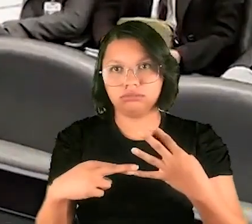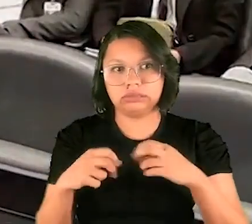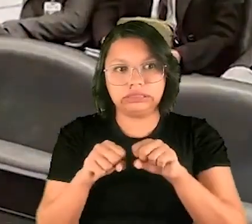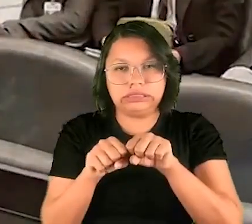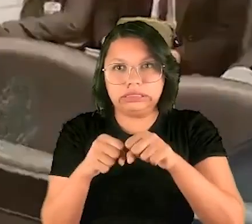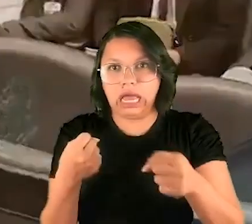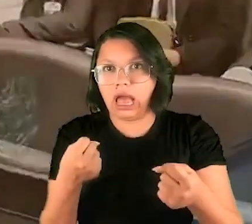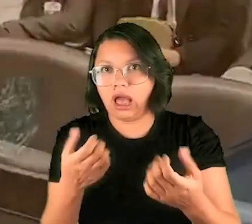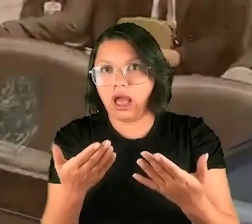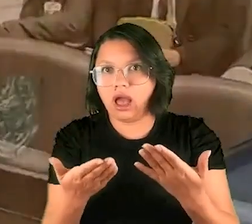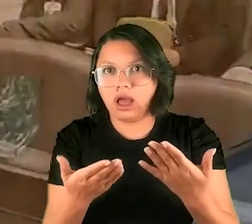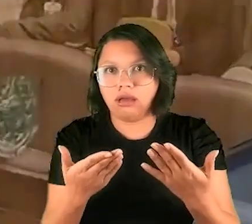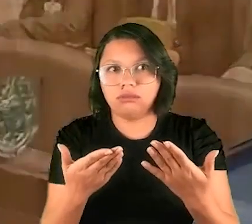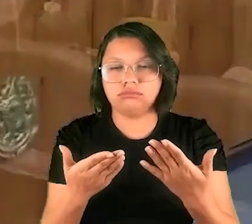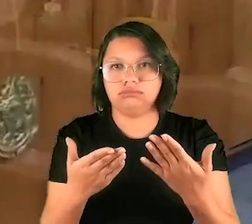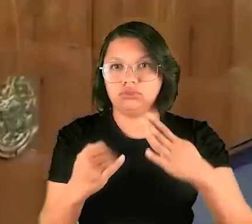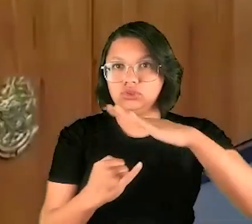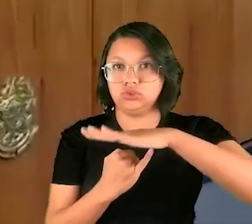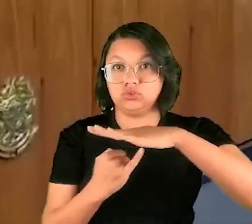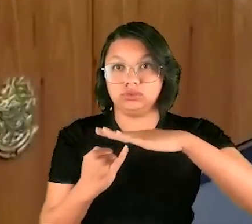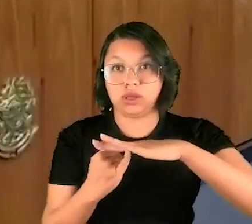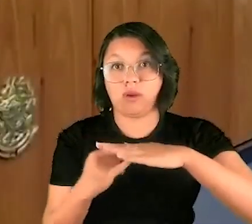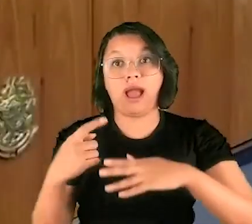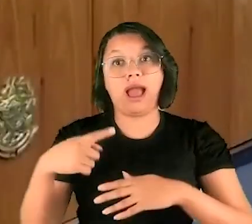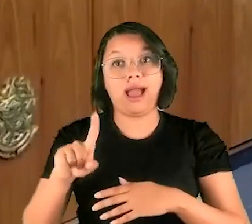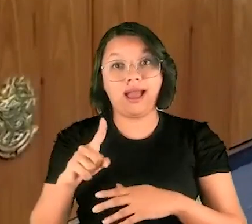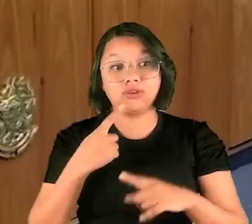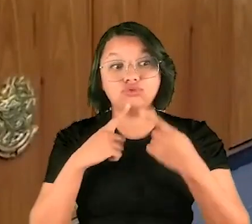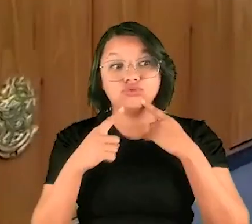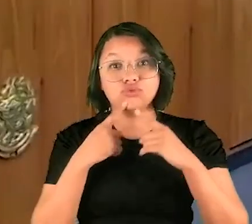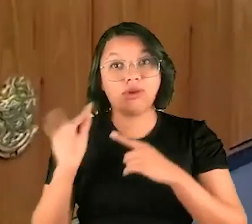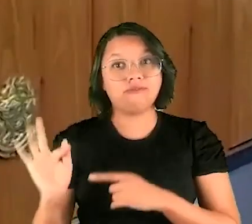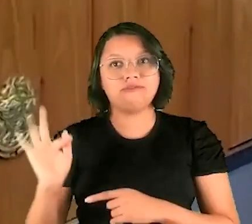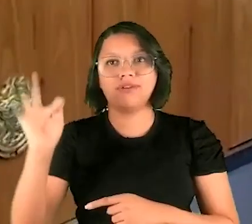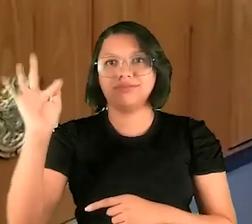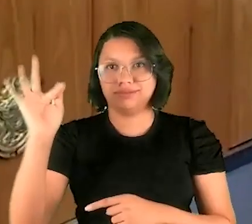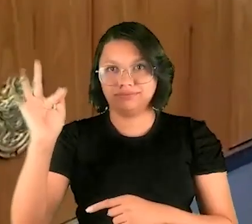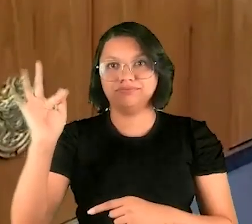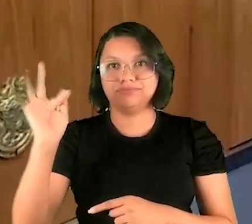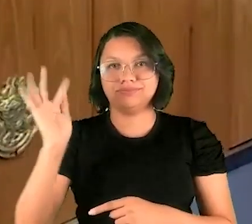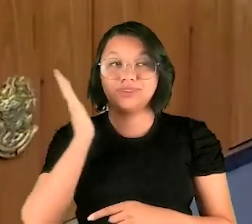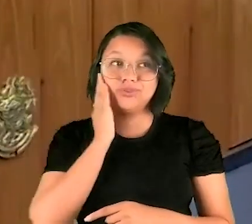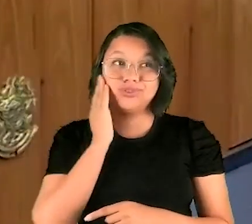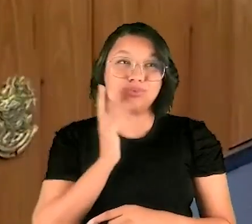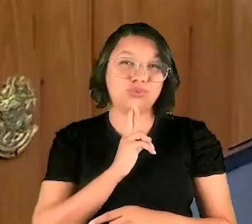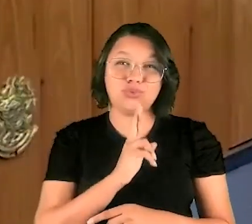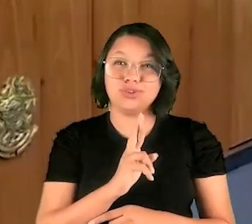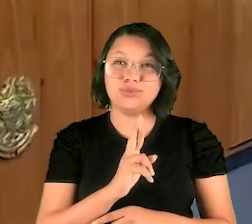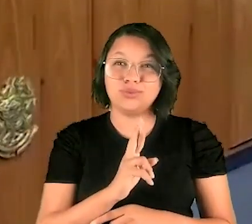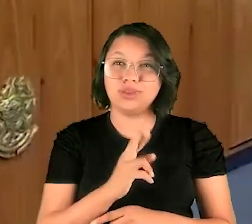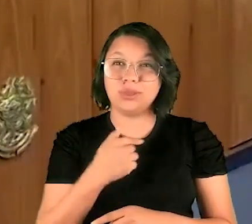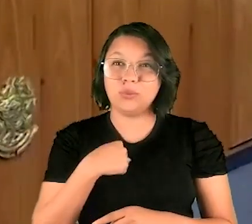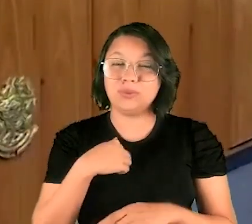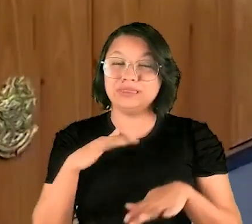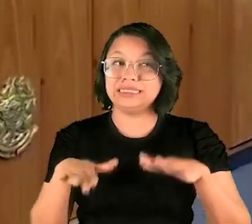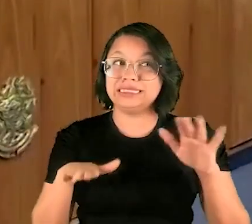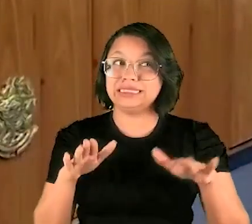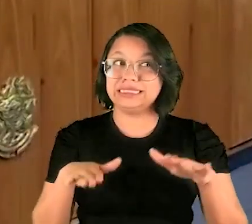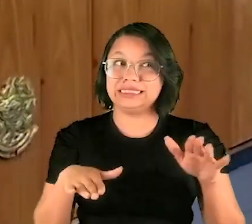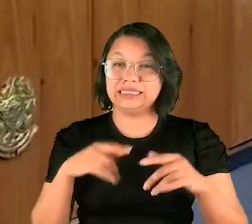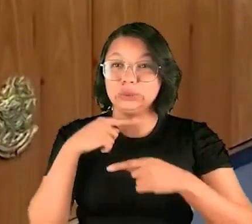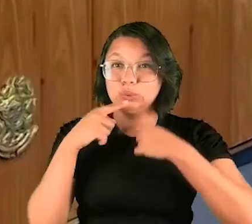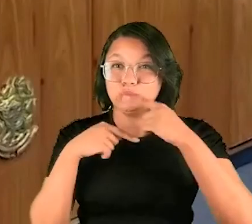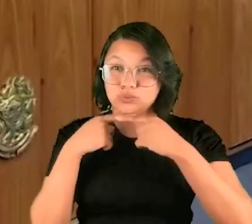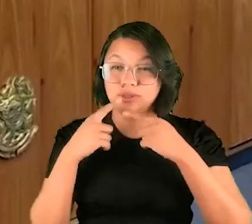instituição. Aí tem que ser uma discussão a nível federal. Então, eu sei que eu não estou lhe respondendo, estou um pouco em cima do muro, porque